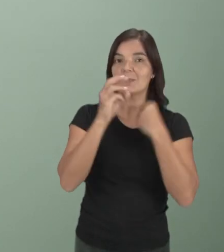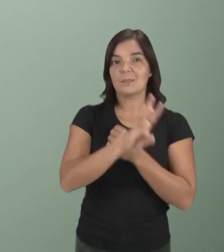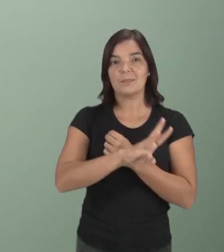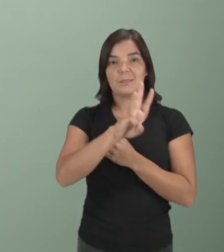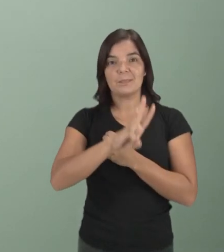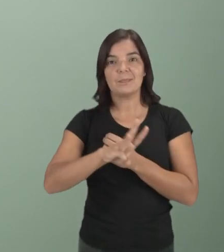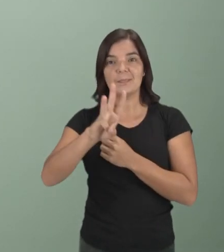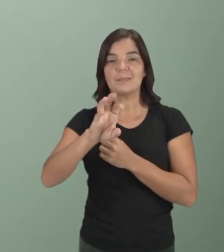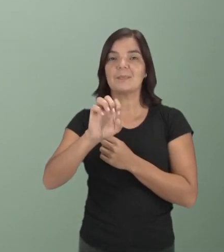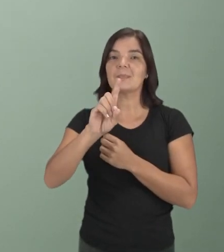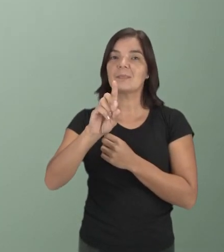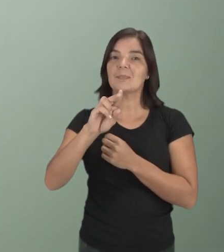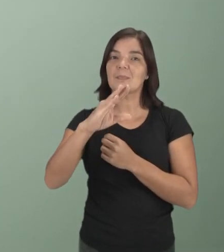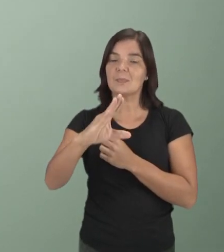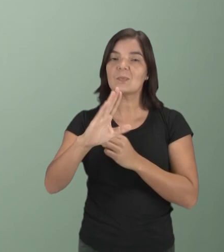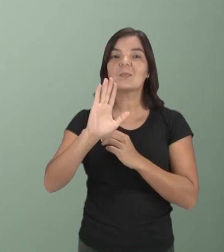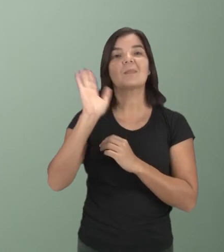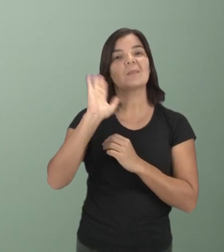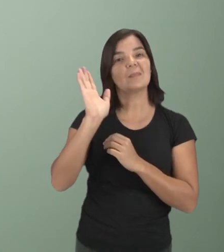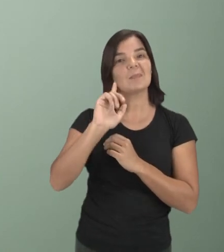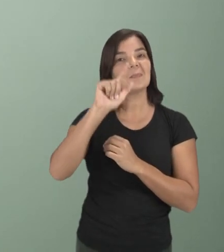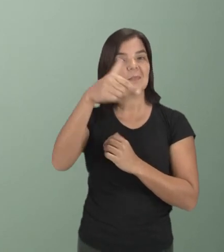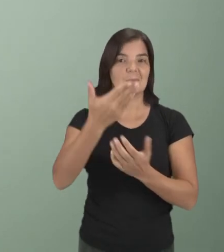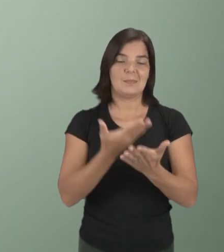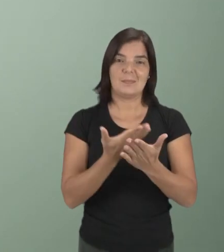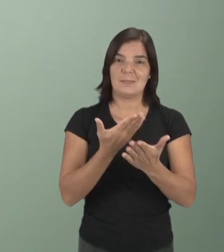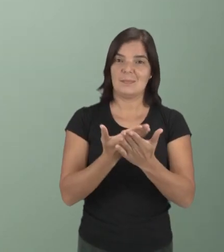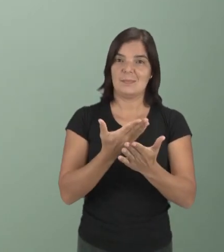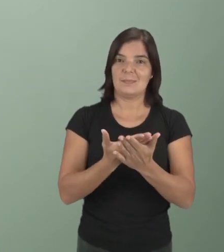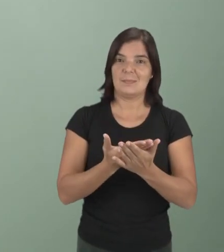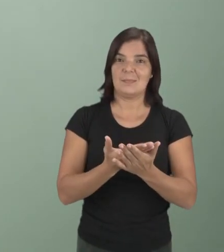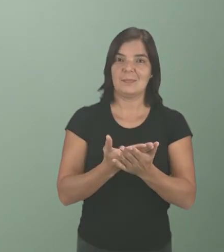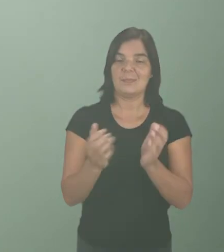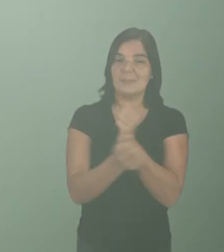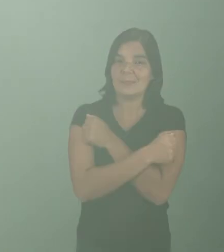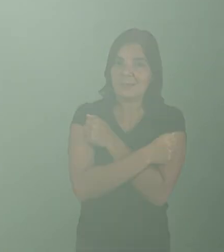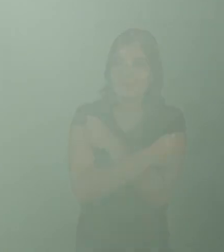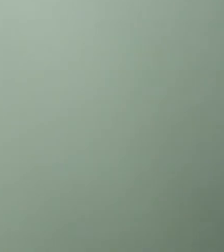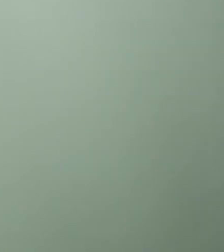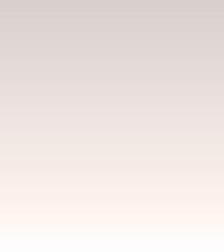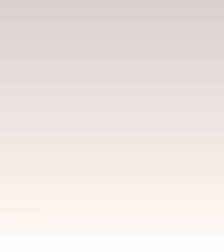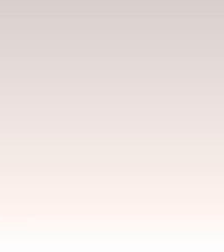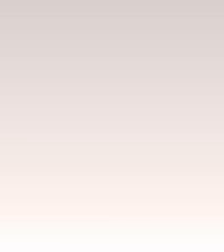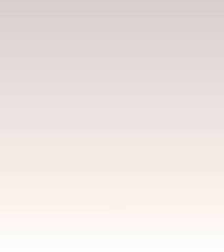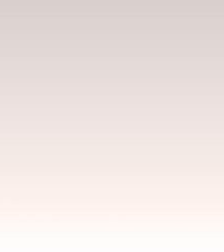acessar a plataforma e até a próxima aula. Um abraço!